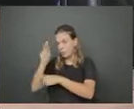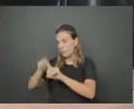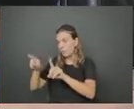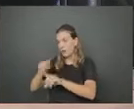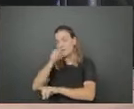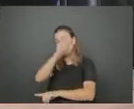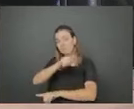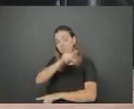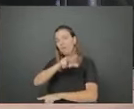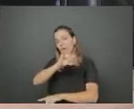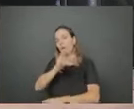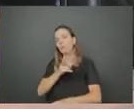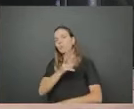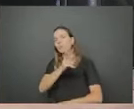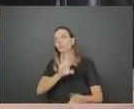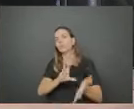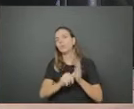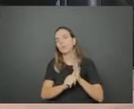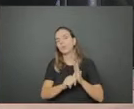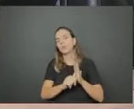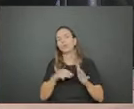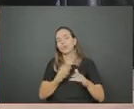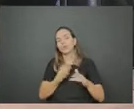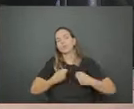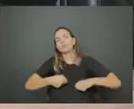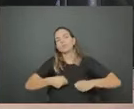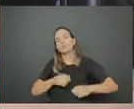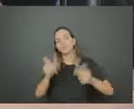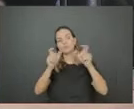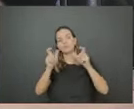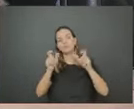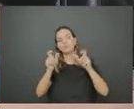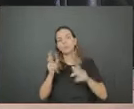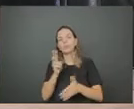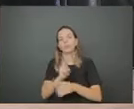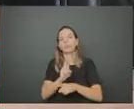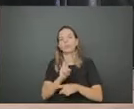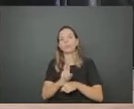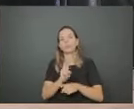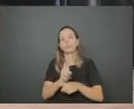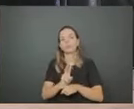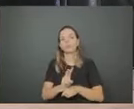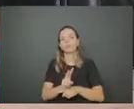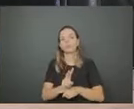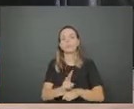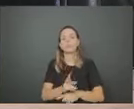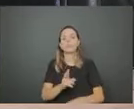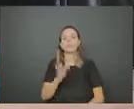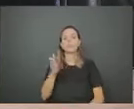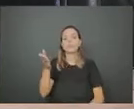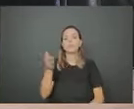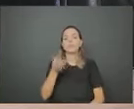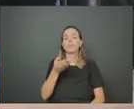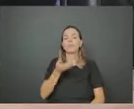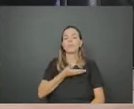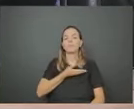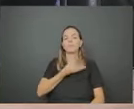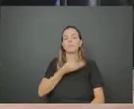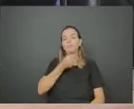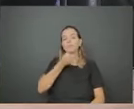E o Márcio Barros, né? Nosso amigo aí de longa data, mais amigo ainda do Coronel Vasco, porque nós vimos agora, né, Vasco? A